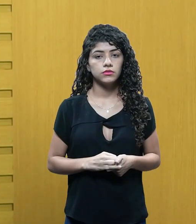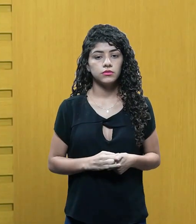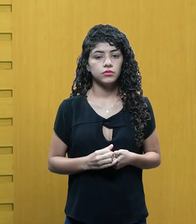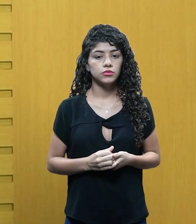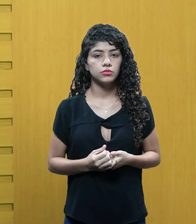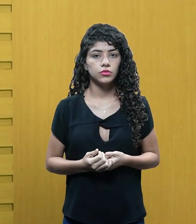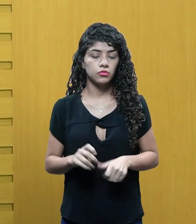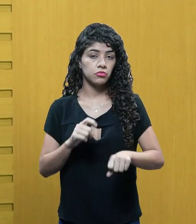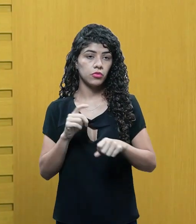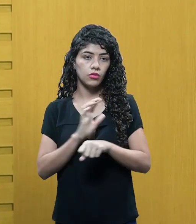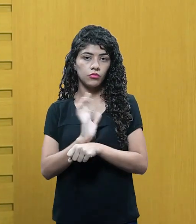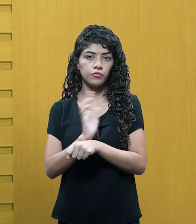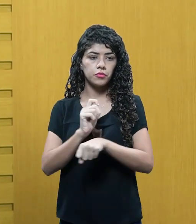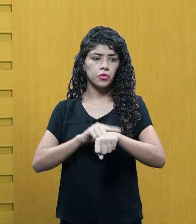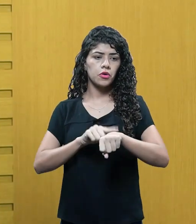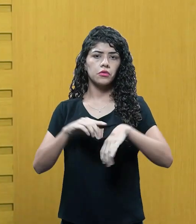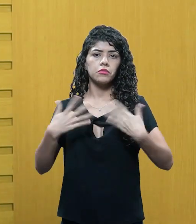quanto ao filme A Que Horas Ela Volta,